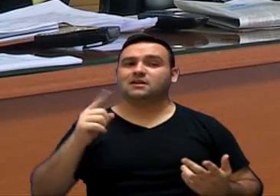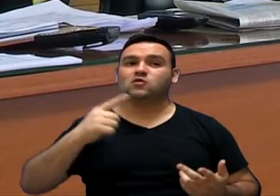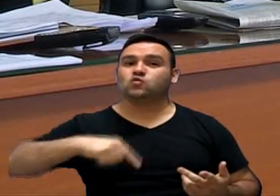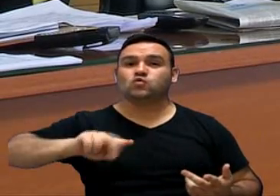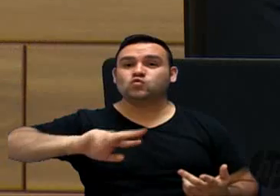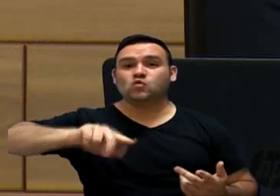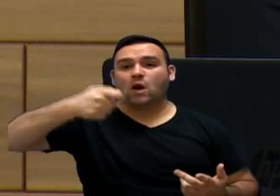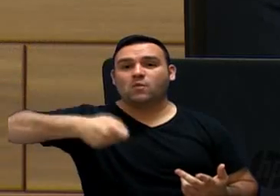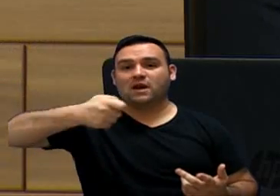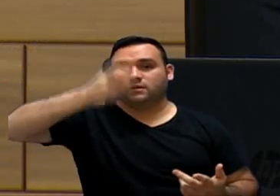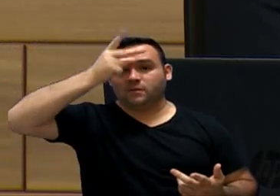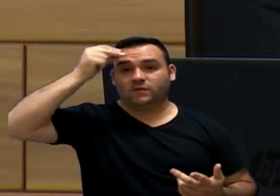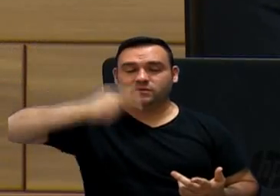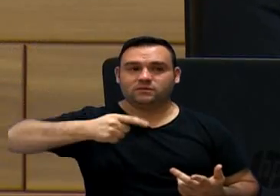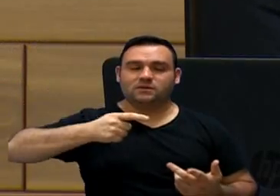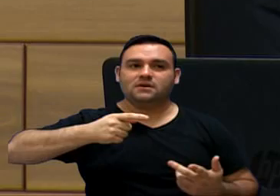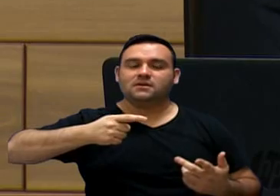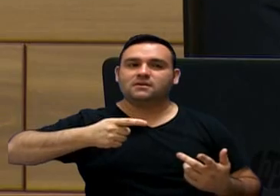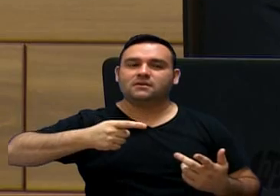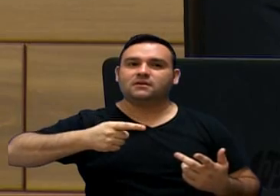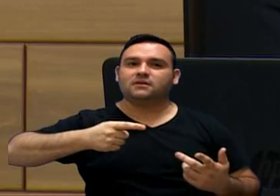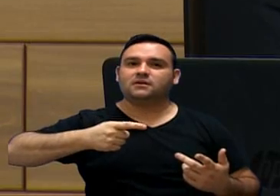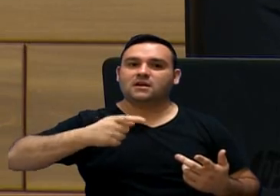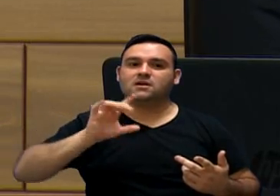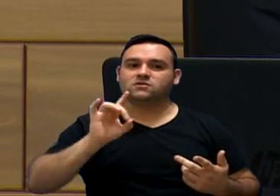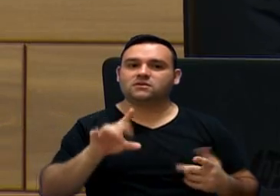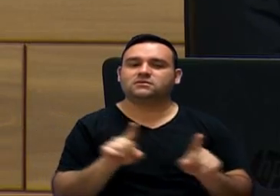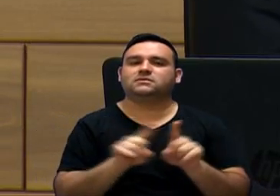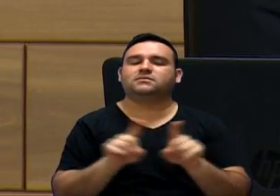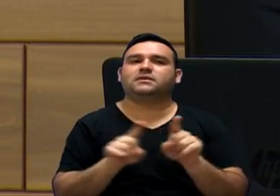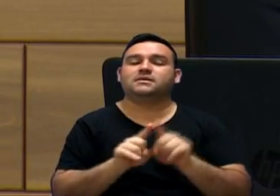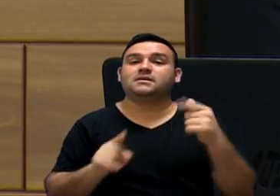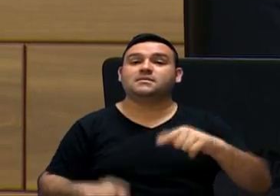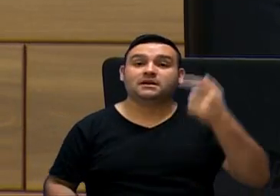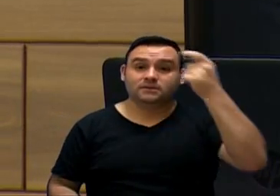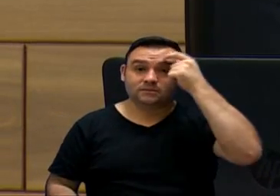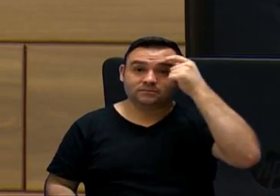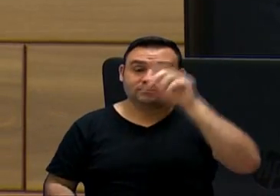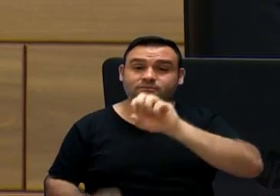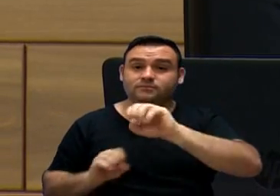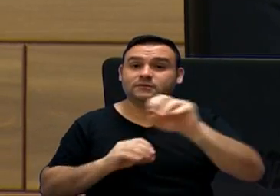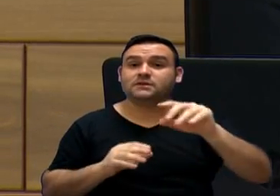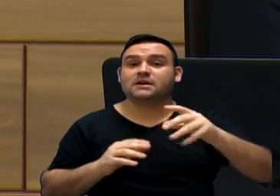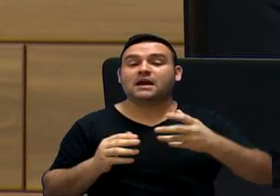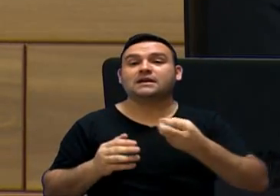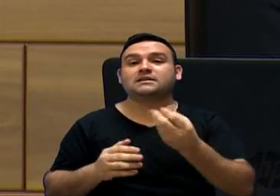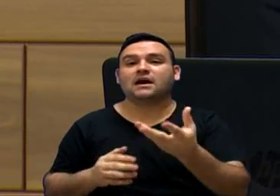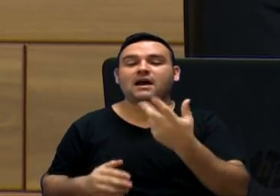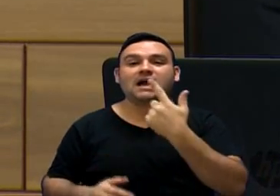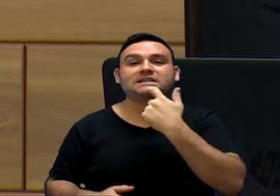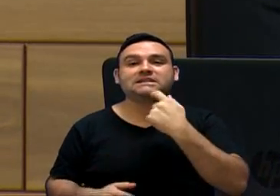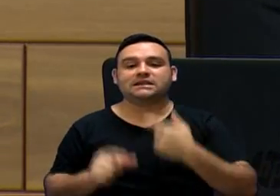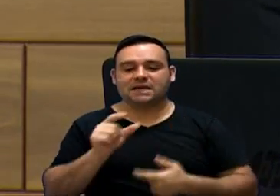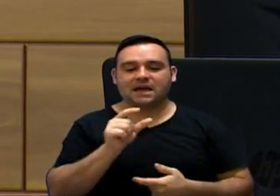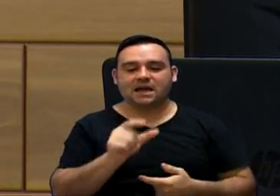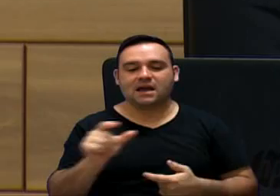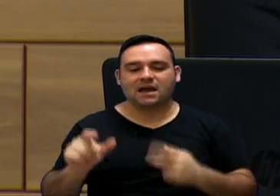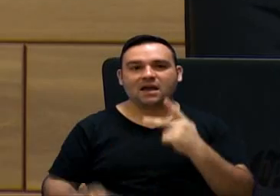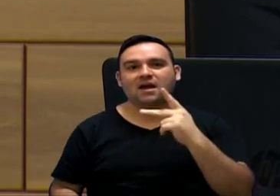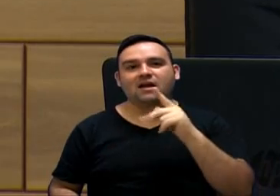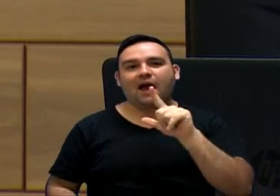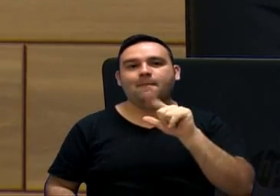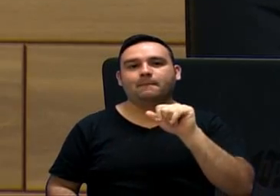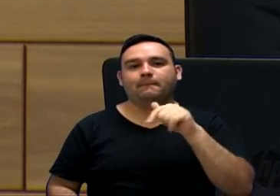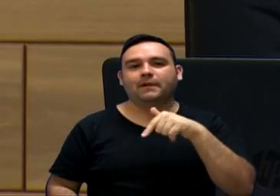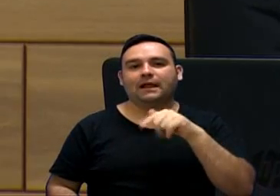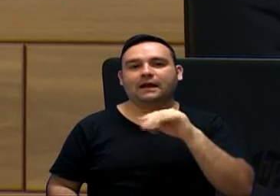obrigado a prefeitura... É desnecessário, e não só isso, como também a conscientização... da doação de plaquetas. Eu tive que tirar um artigo, todo